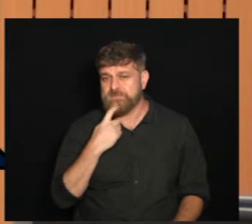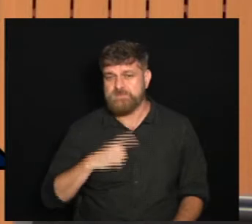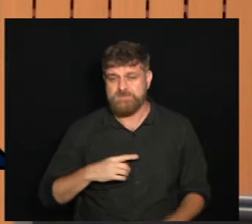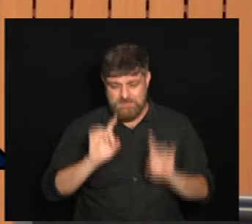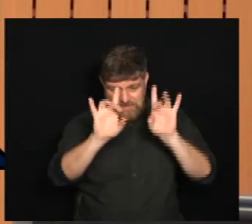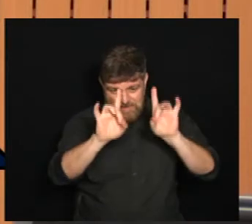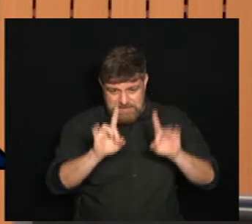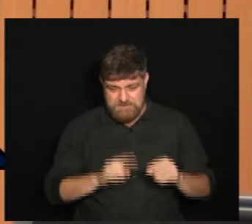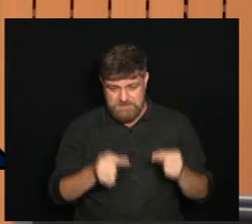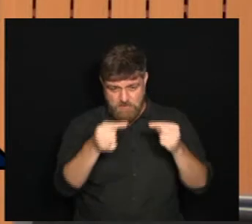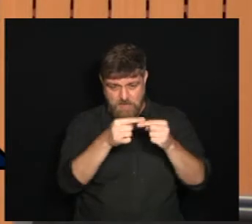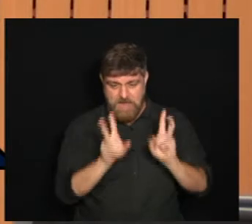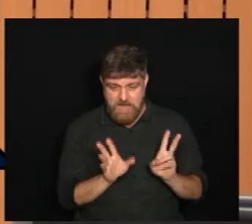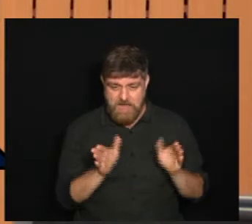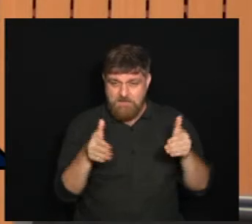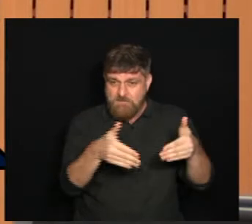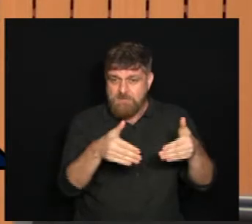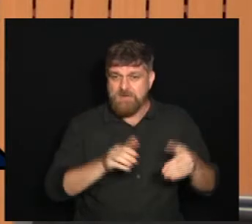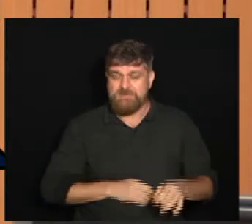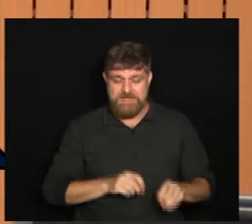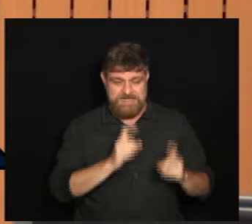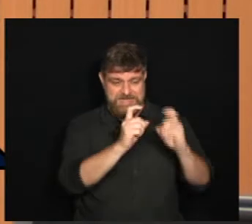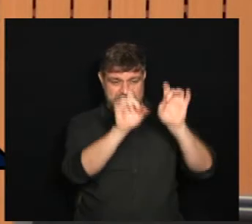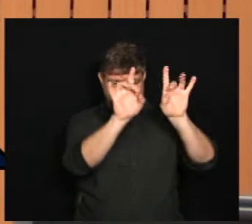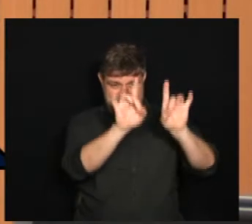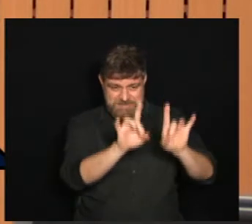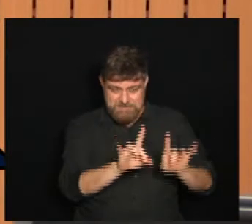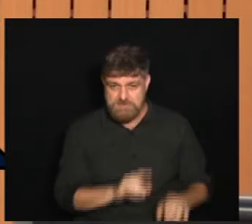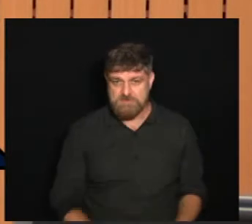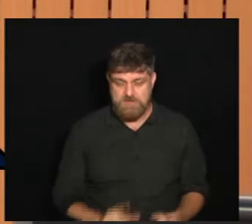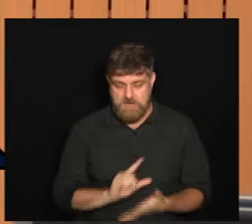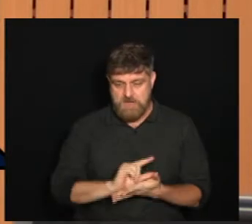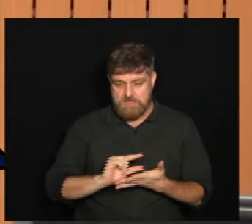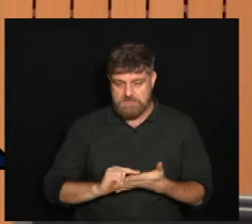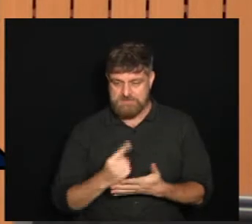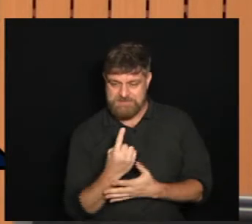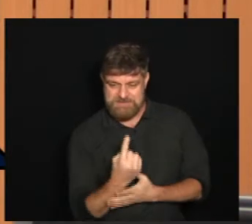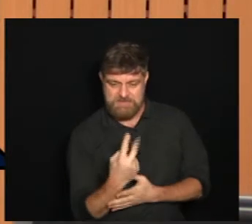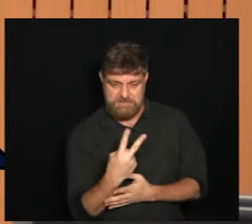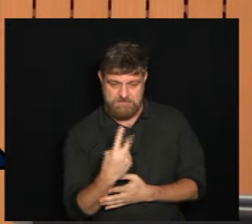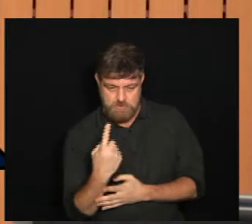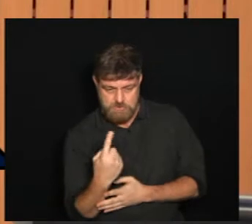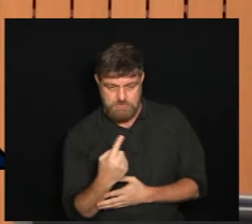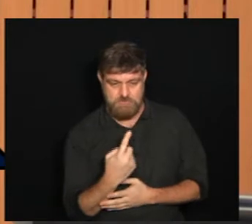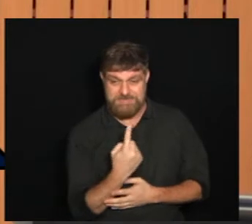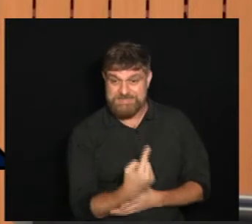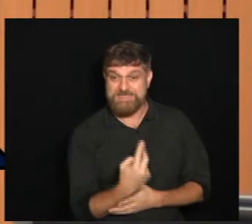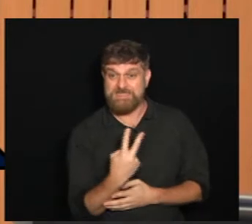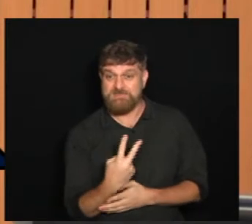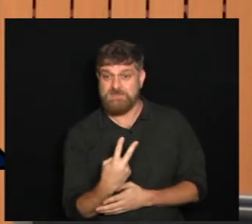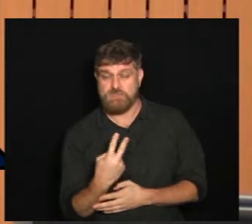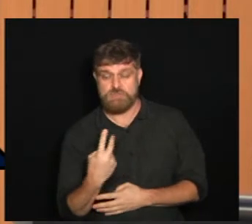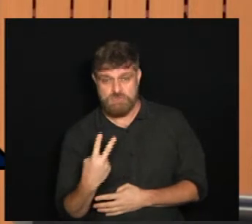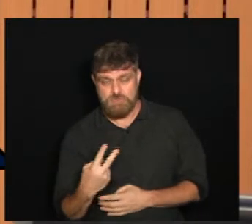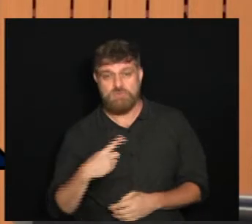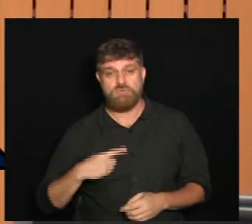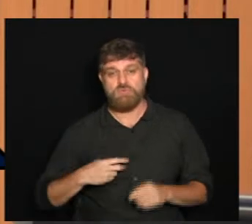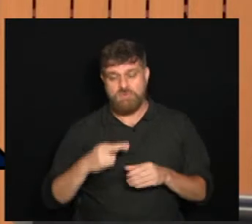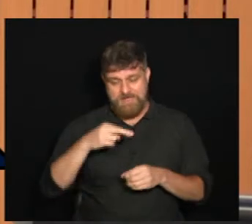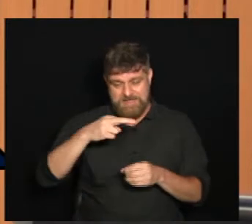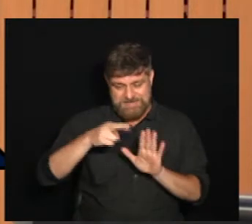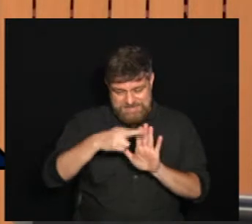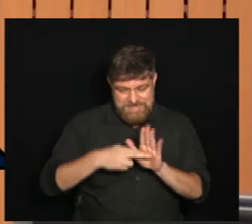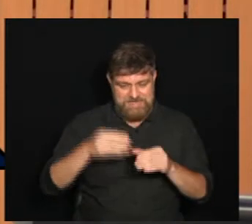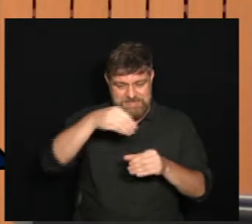especial as relativas às reuniões extraordinárias, artigos 121 e 122 do regimento. Artigo 10º. Após